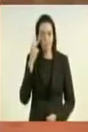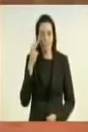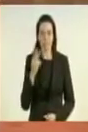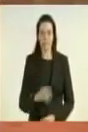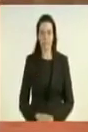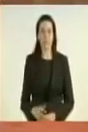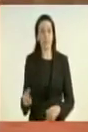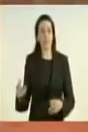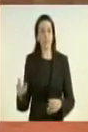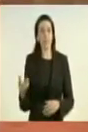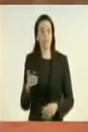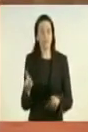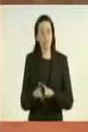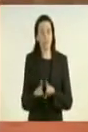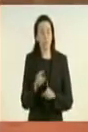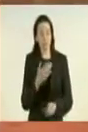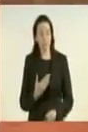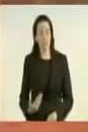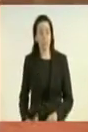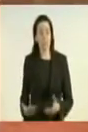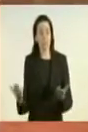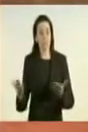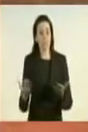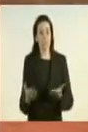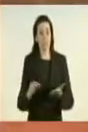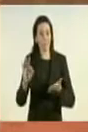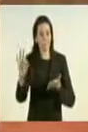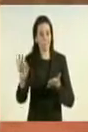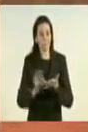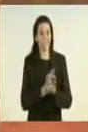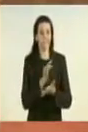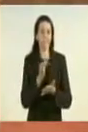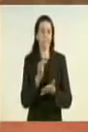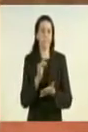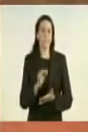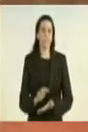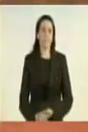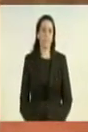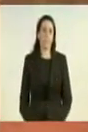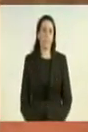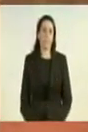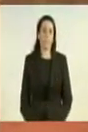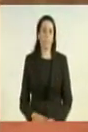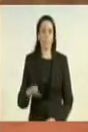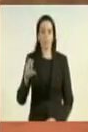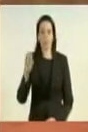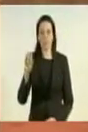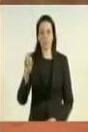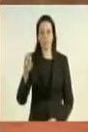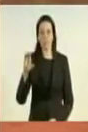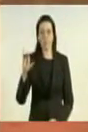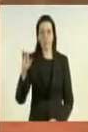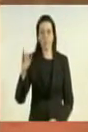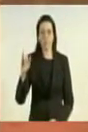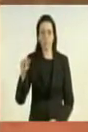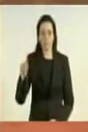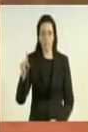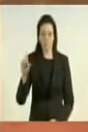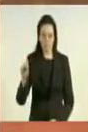esta semana novo edital para a contratação das OSCIPs para a prestação do serviço de saúde do